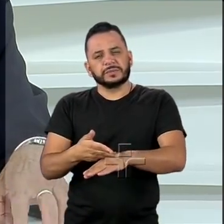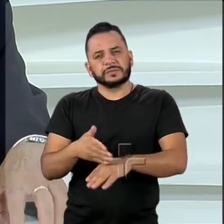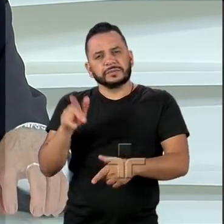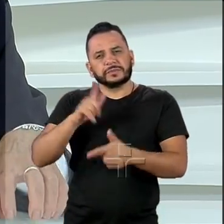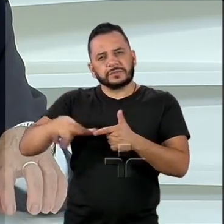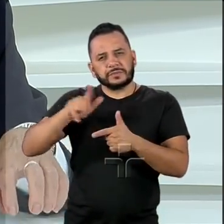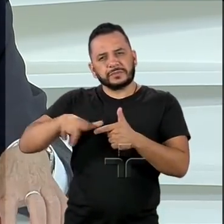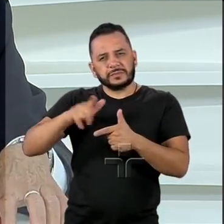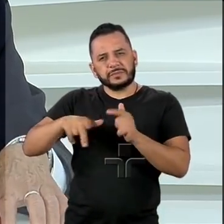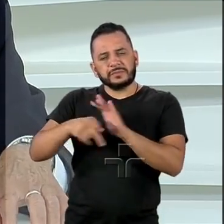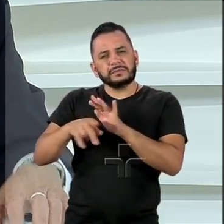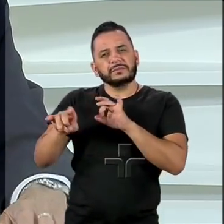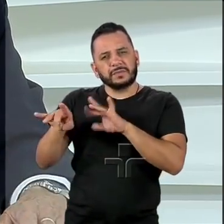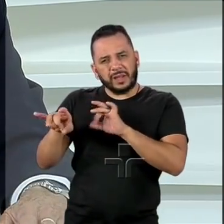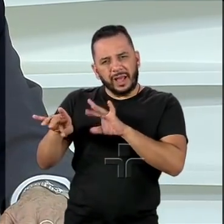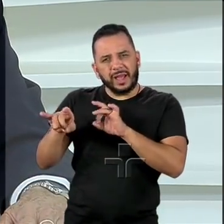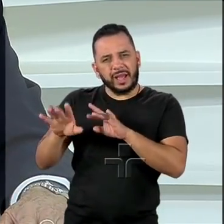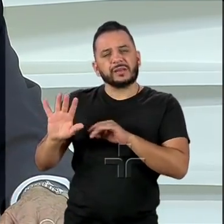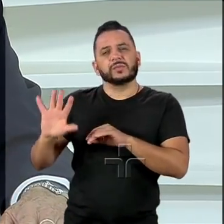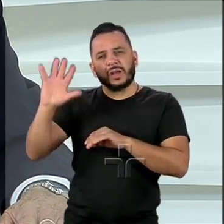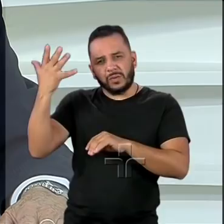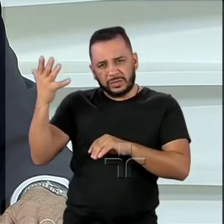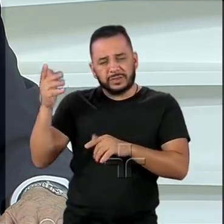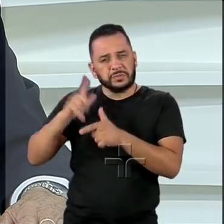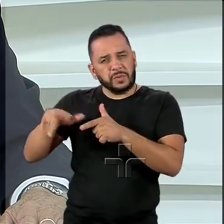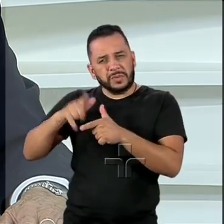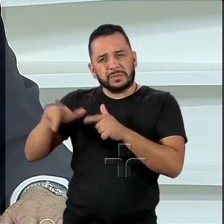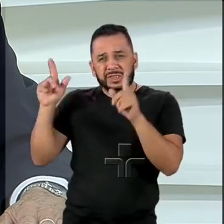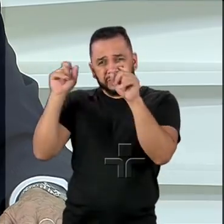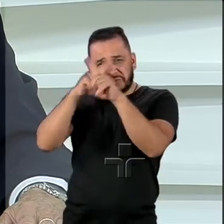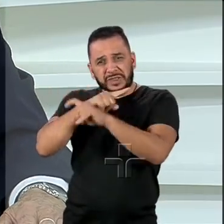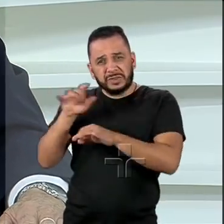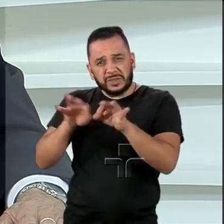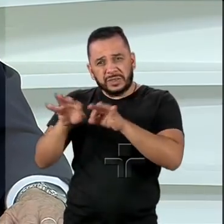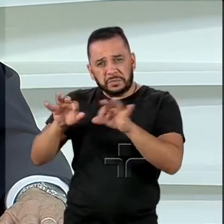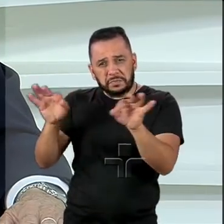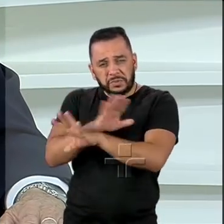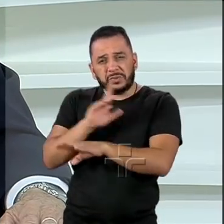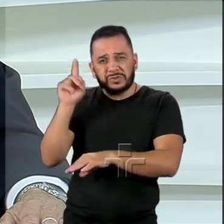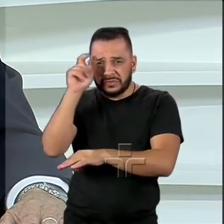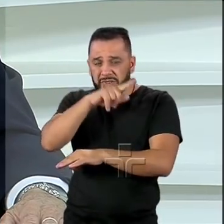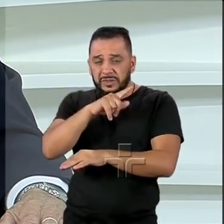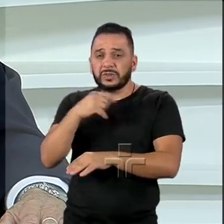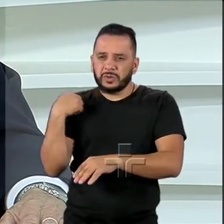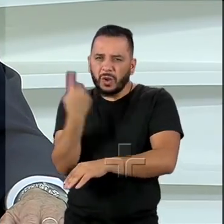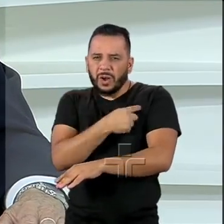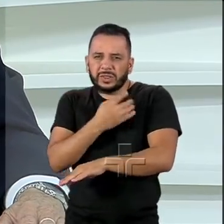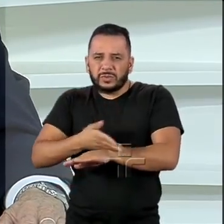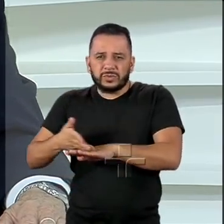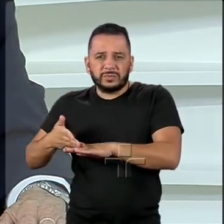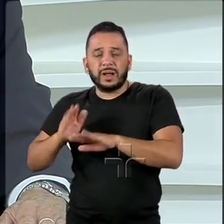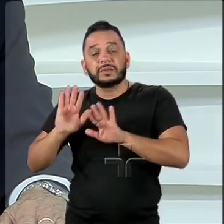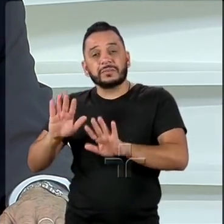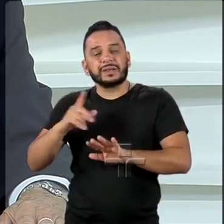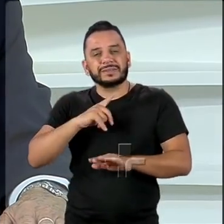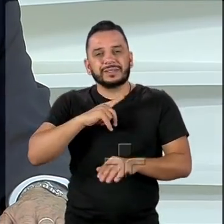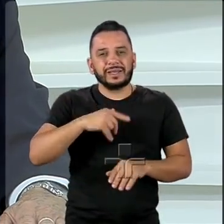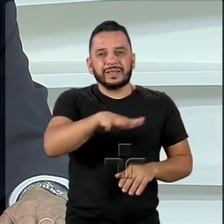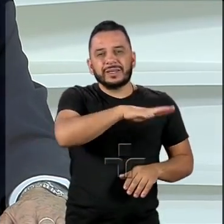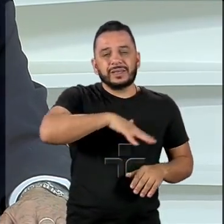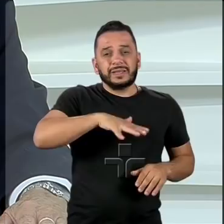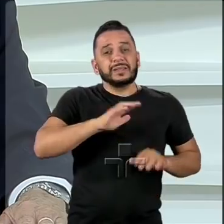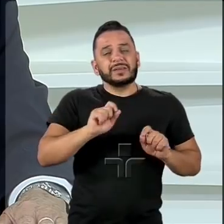problemas técnicos, às vezes de difícil solução, mas posições que são